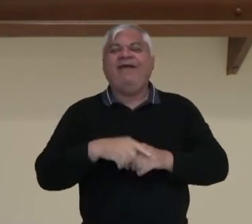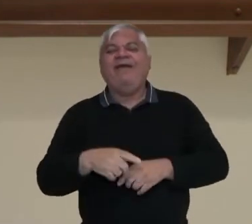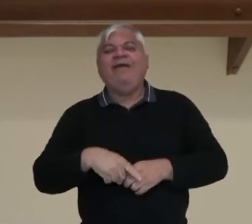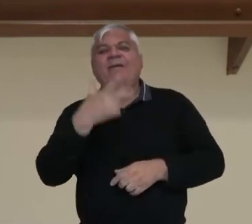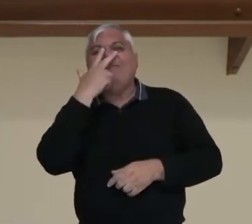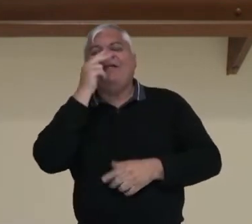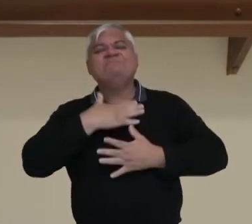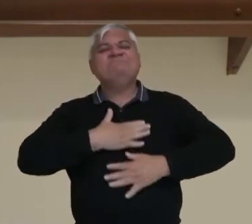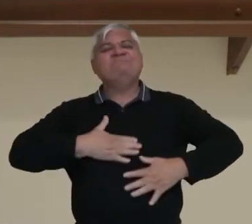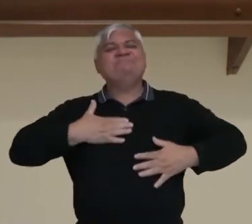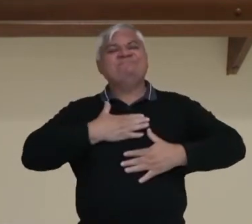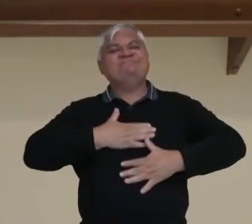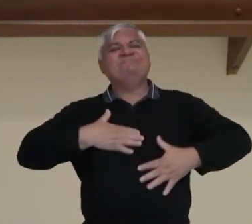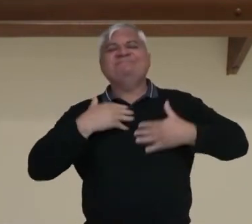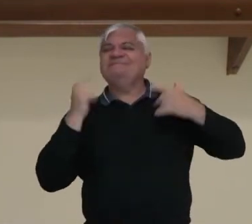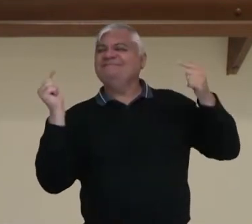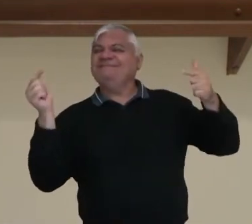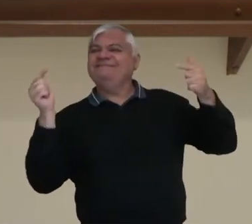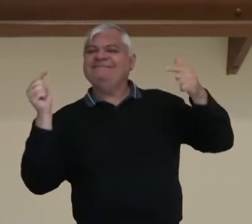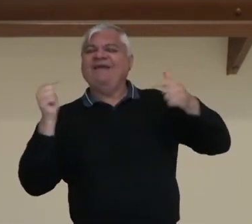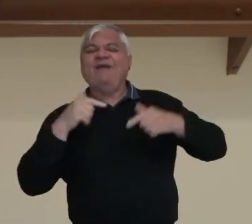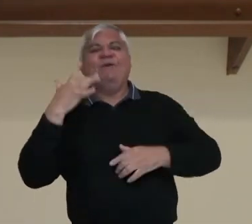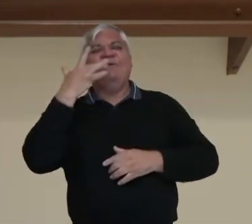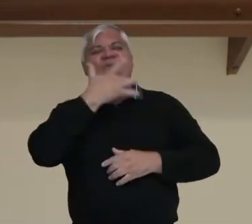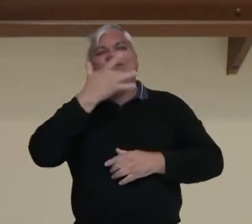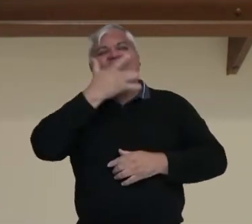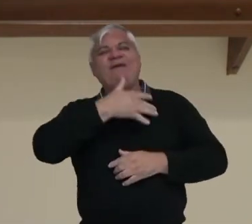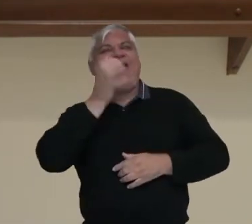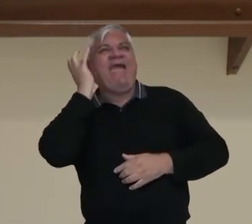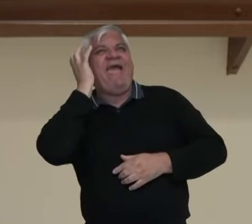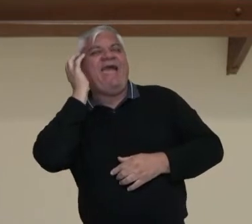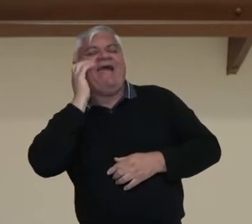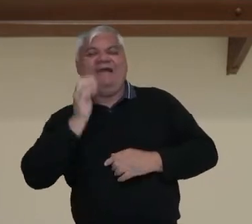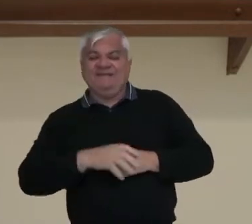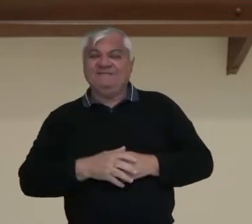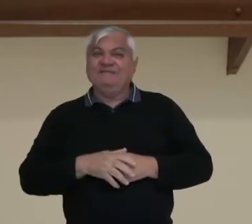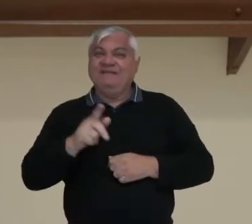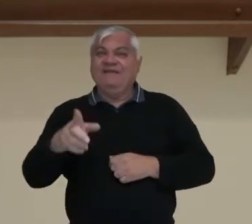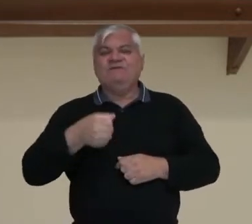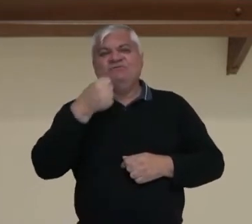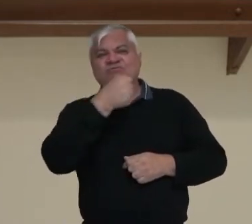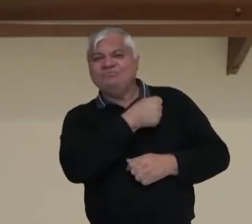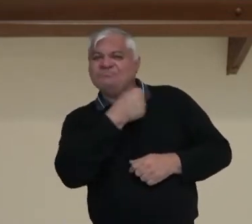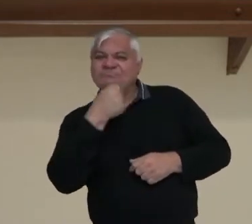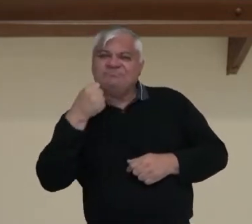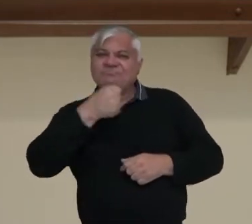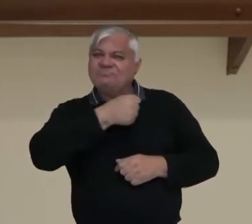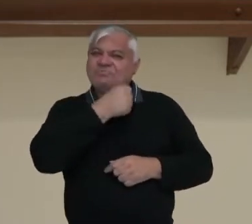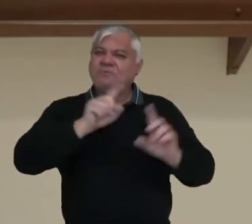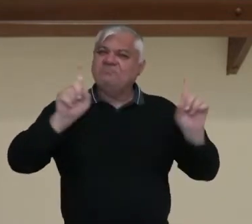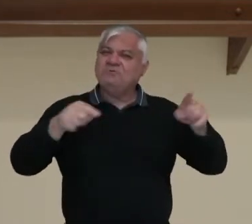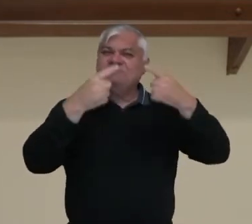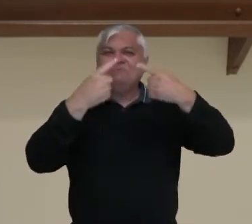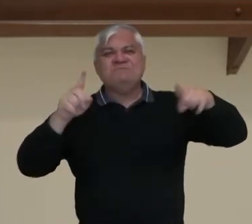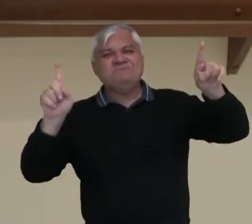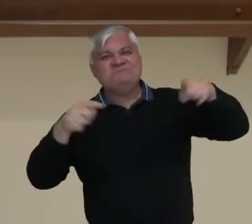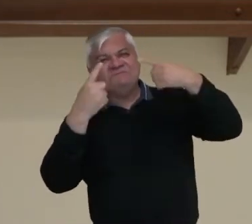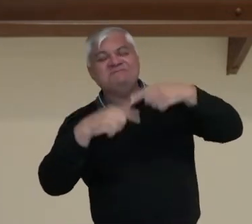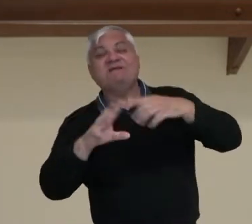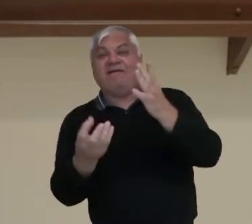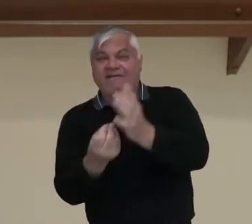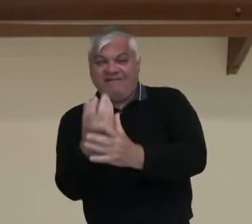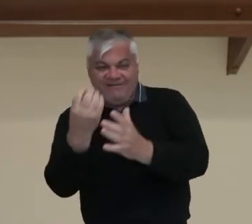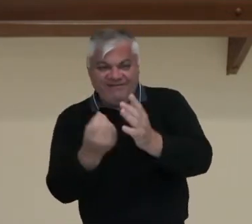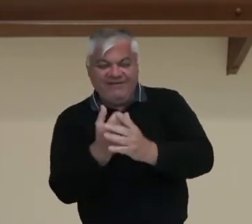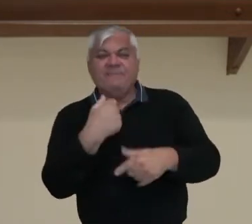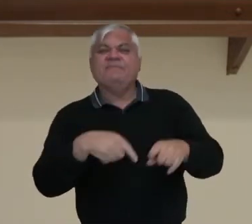entretenimento das pessoas. Vão surgir vários programas de auditório, de grandes ídolos, né, da música brasileira.